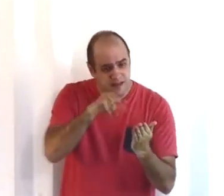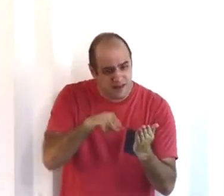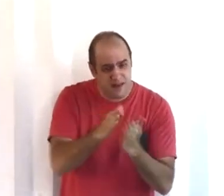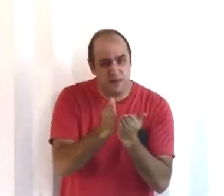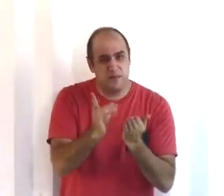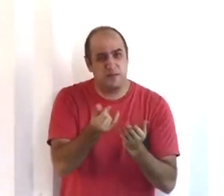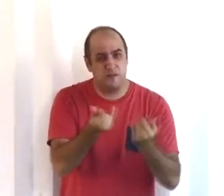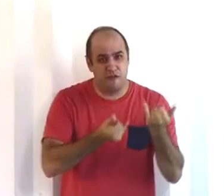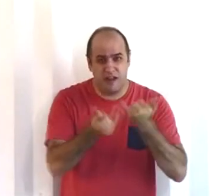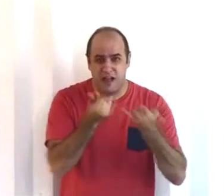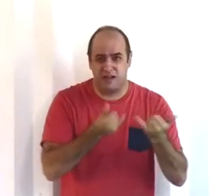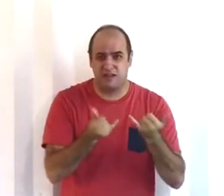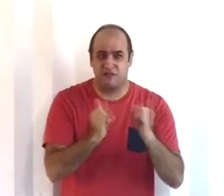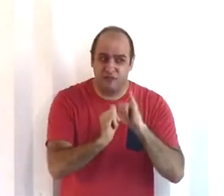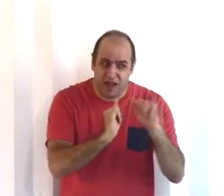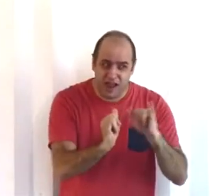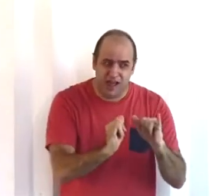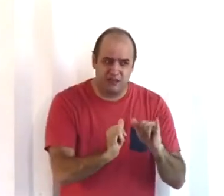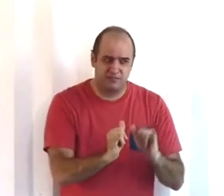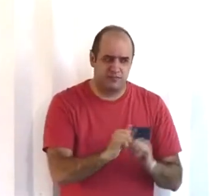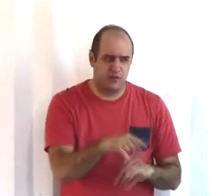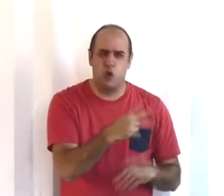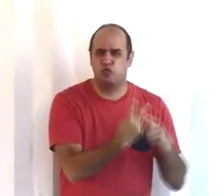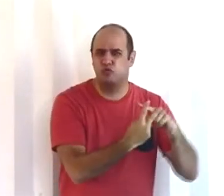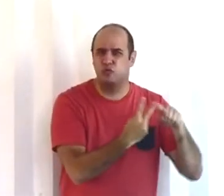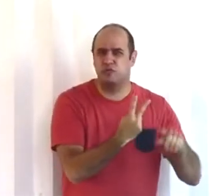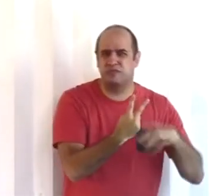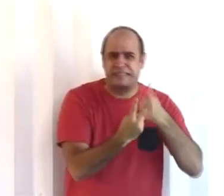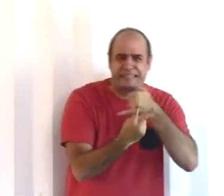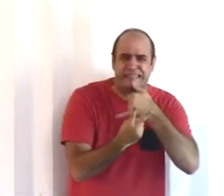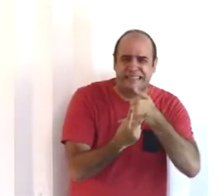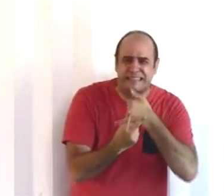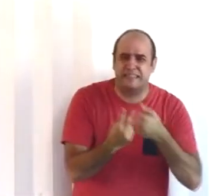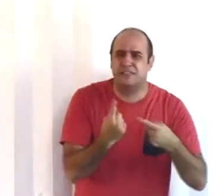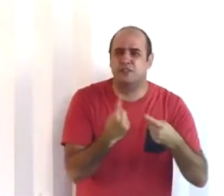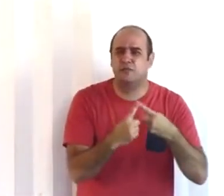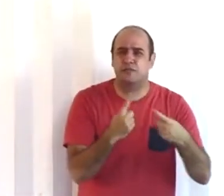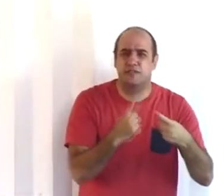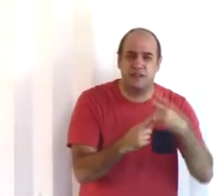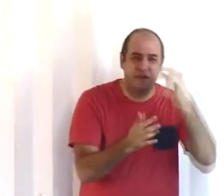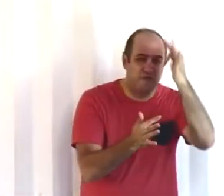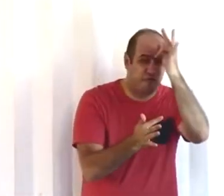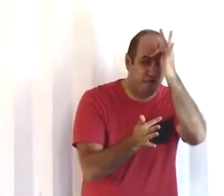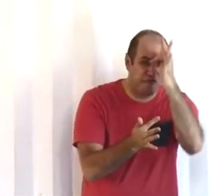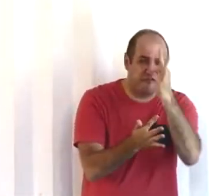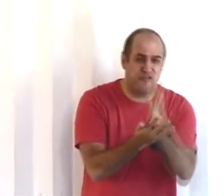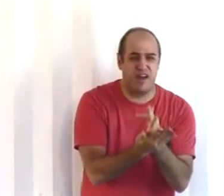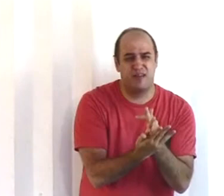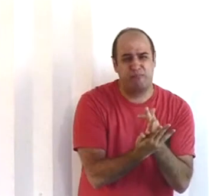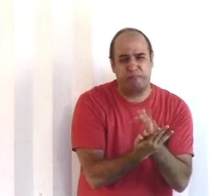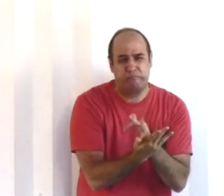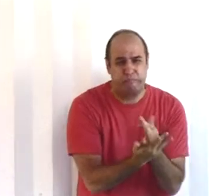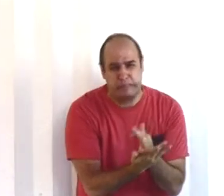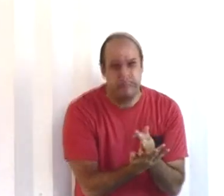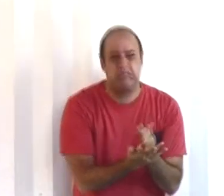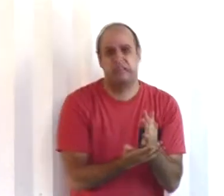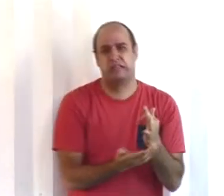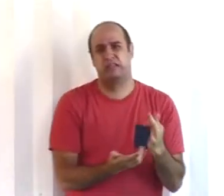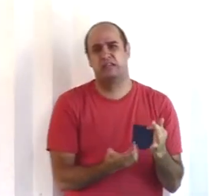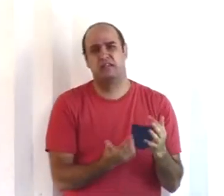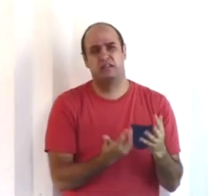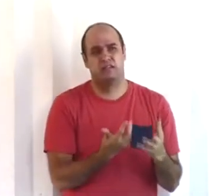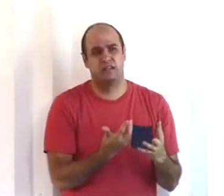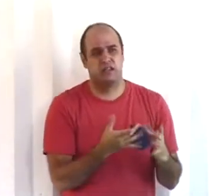falam de mim, porque eles estavam abatidos, eles não estavam permanecendo naquela fé, eles estavam dissociados